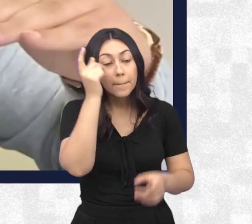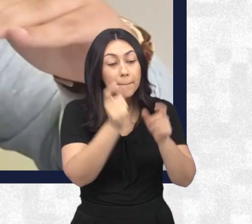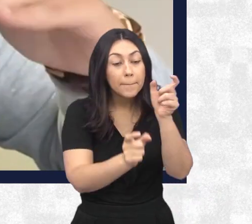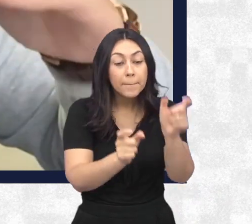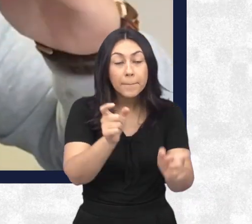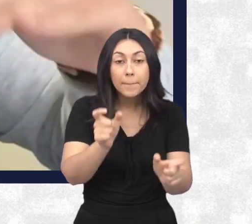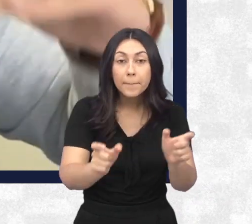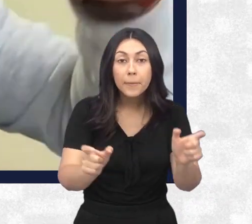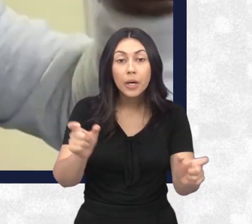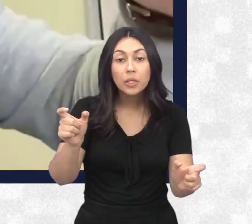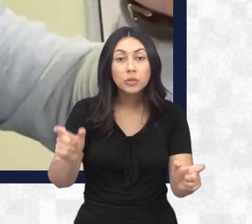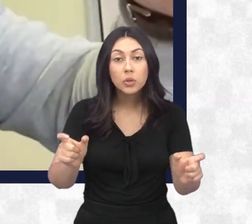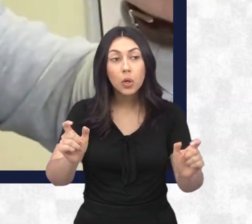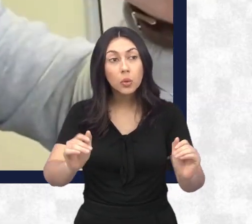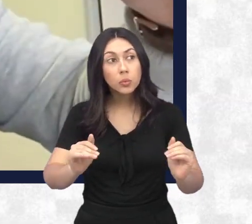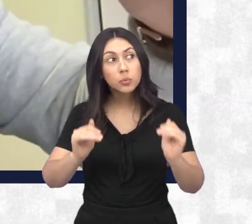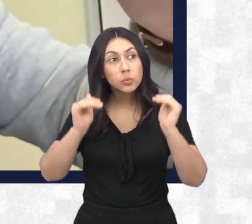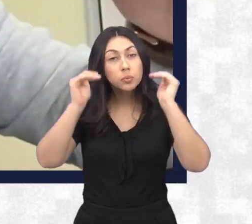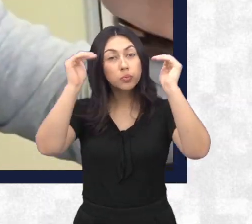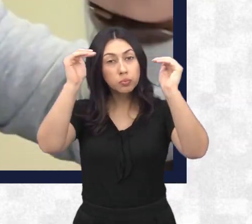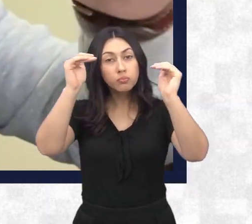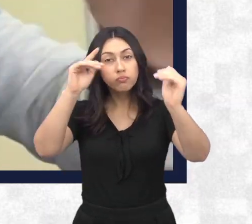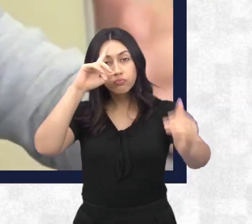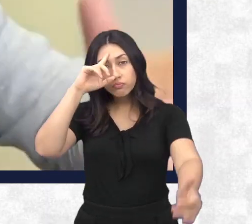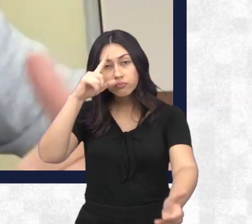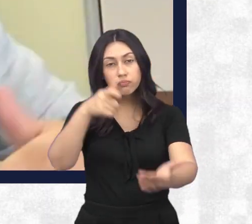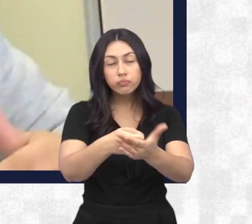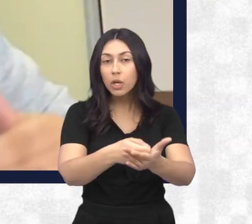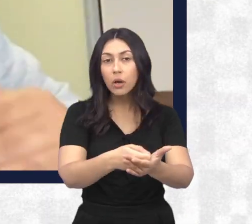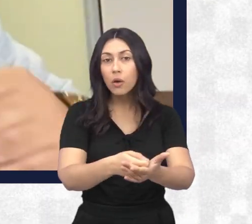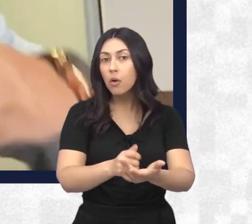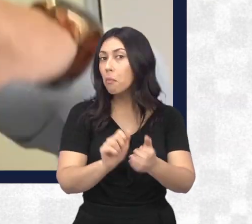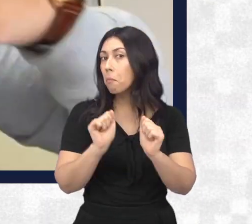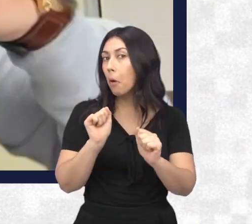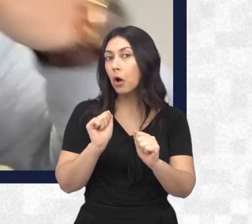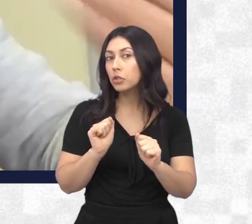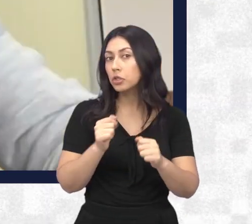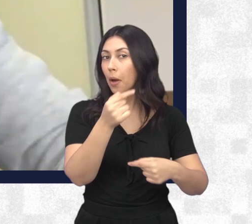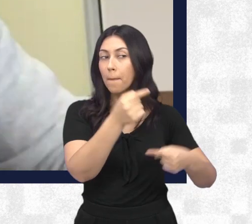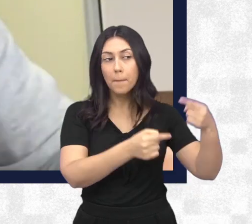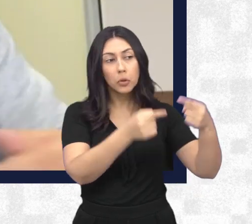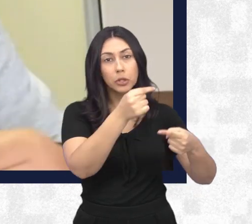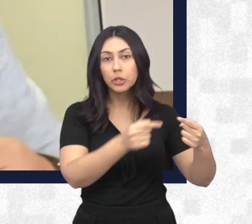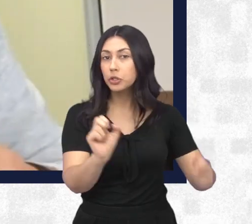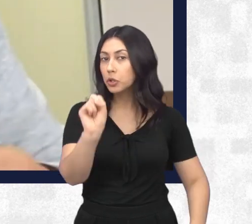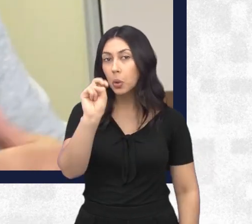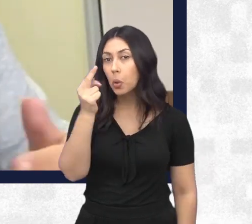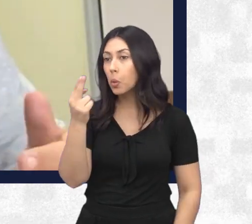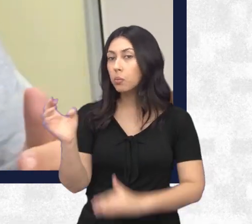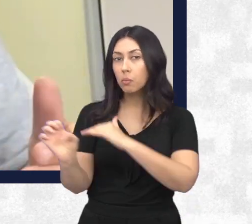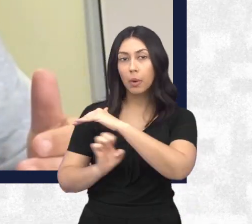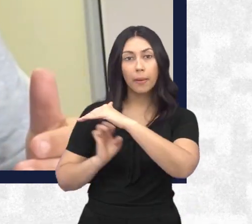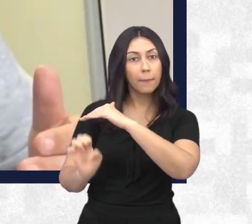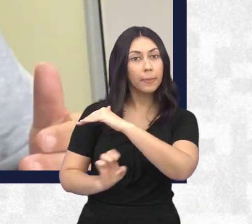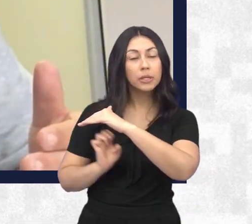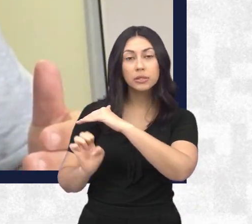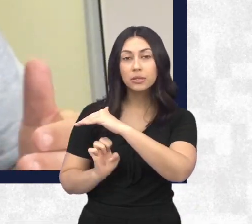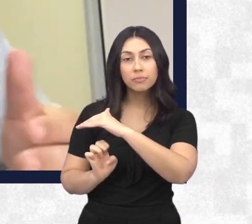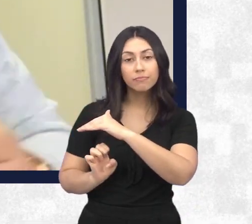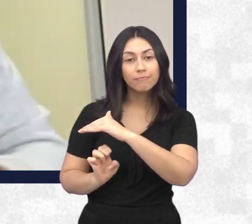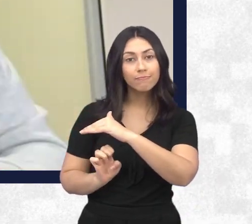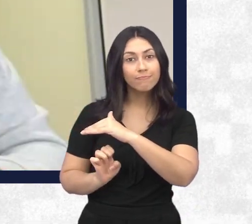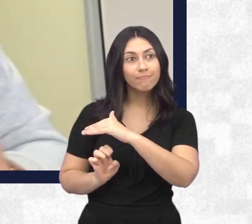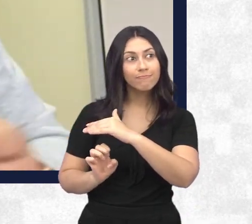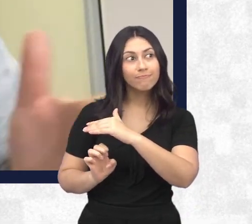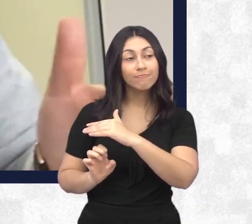essas pessoas chegando em patamares de poder de decisão, seja numa gestão pública, seja numa gestão privada,